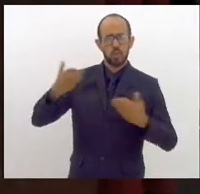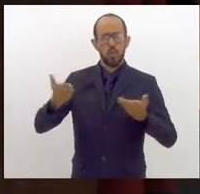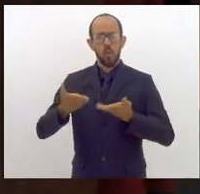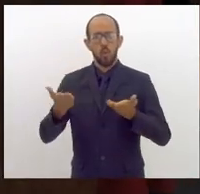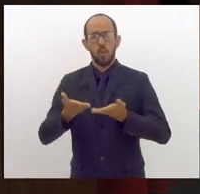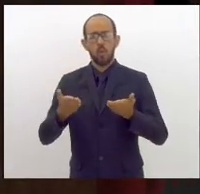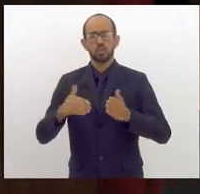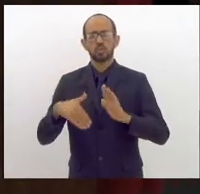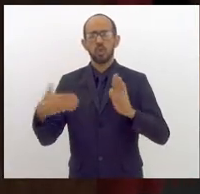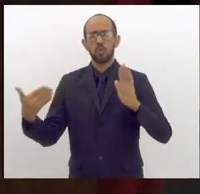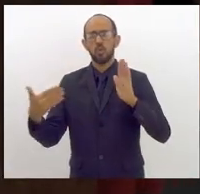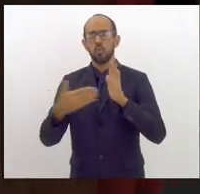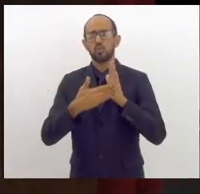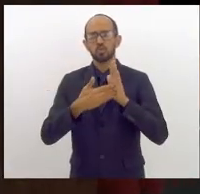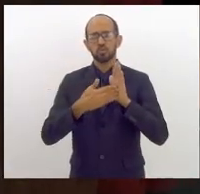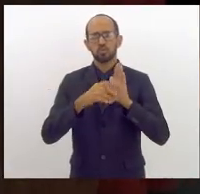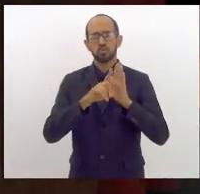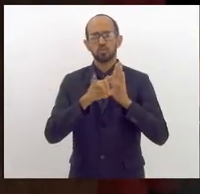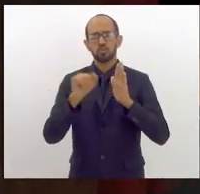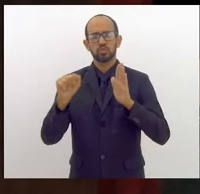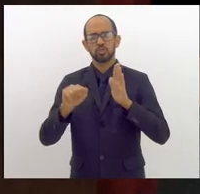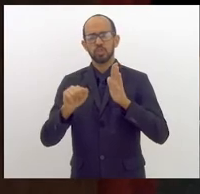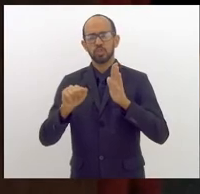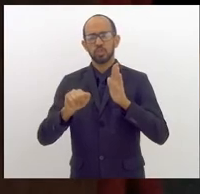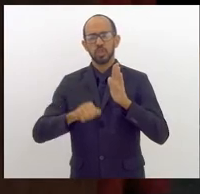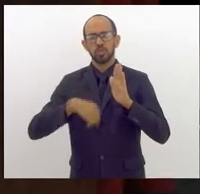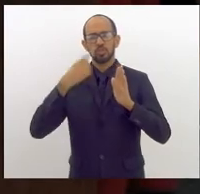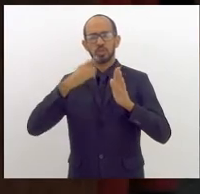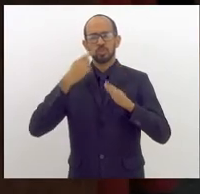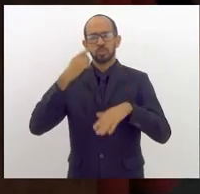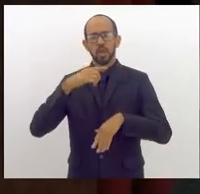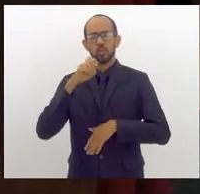do mandato do deputado Eurico